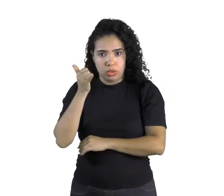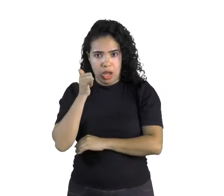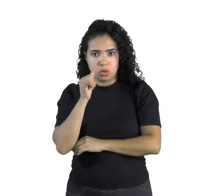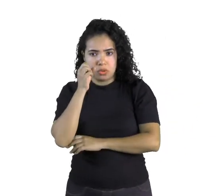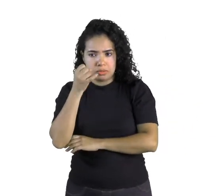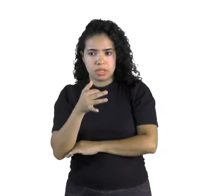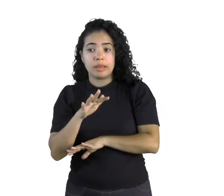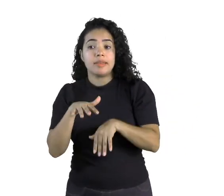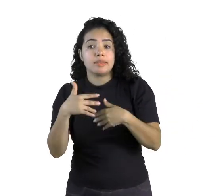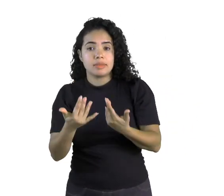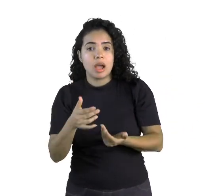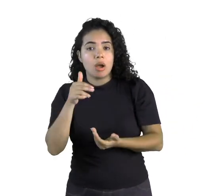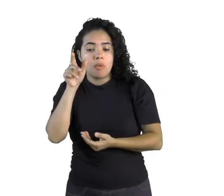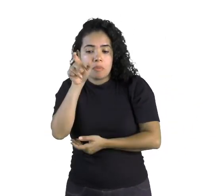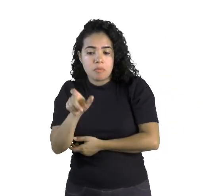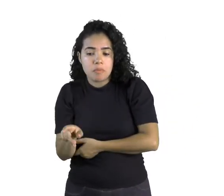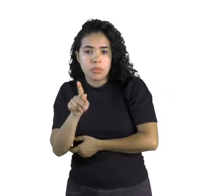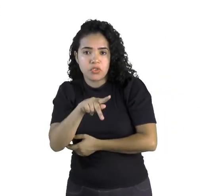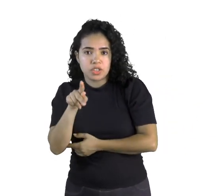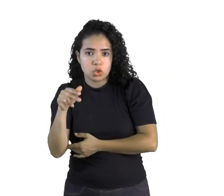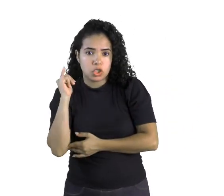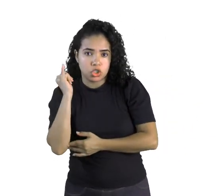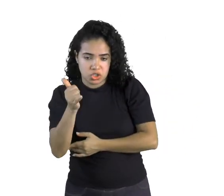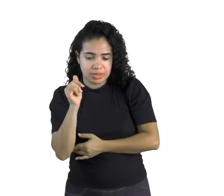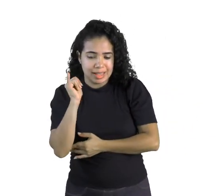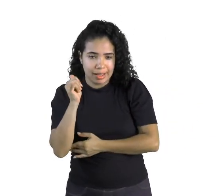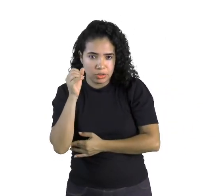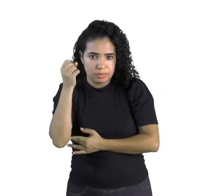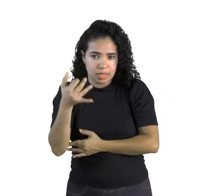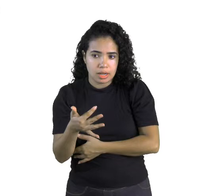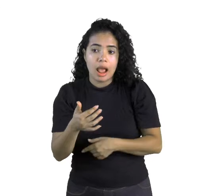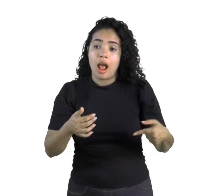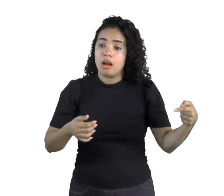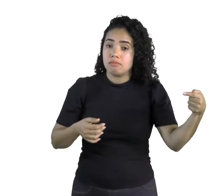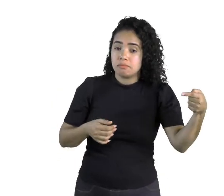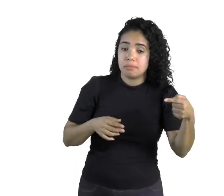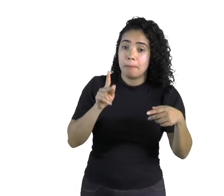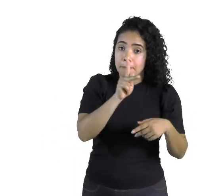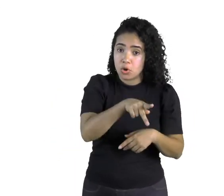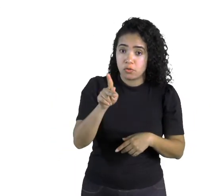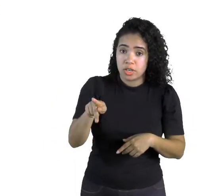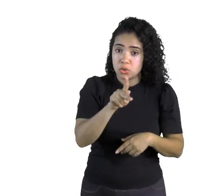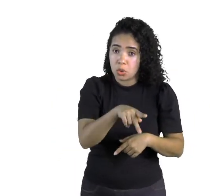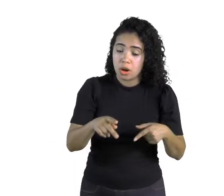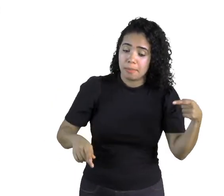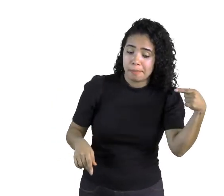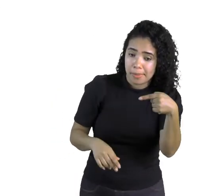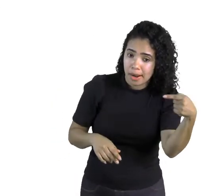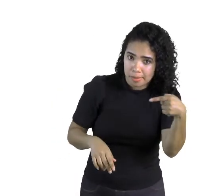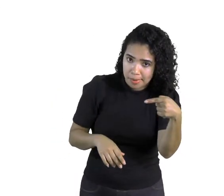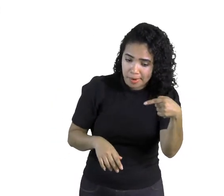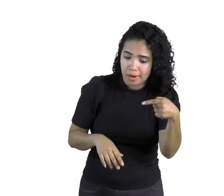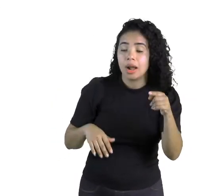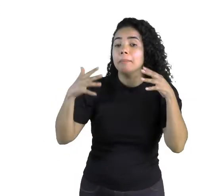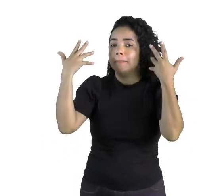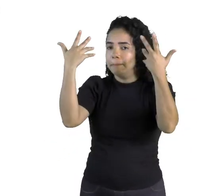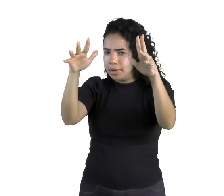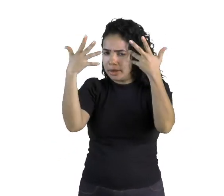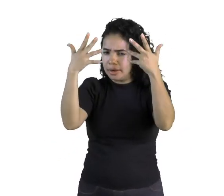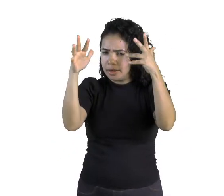ela disse. Aí vem a fala da professora, que é a personagem da história. Parabéns